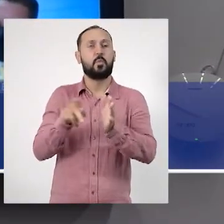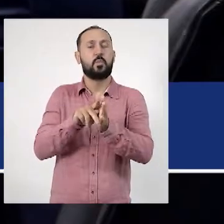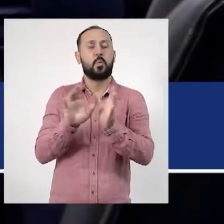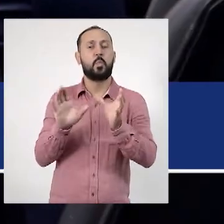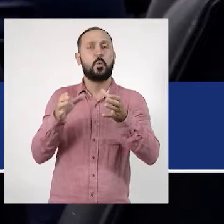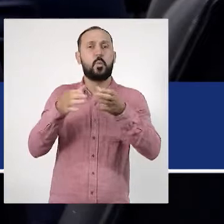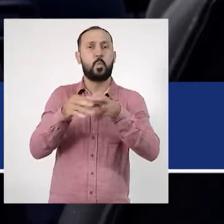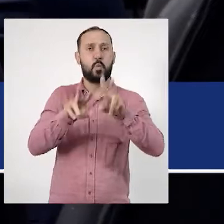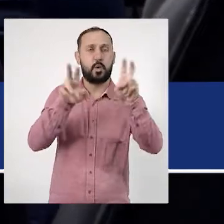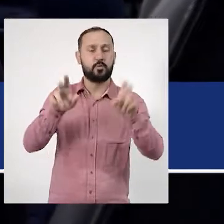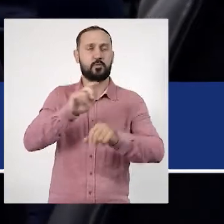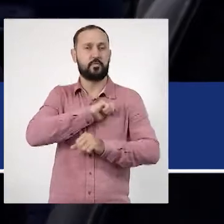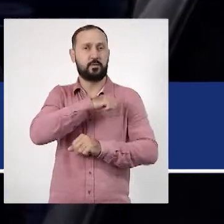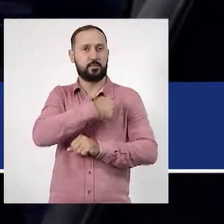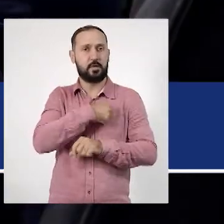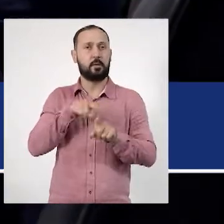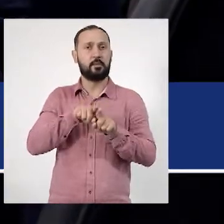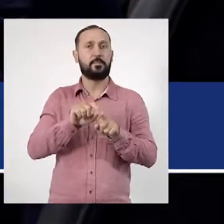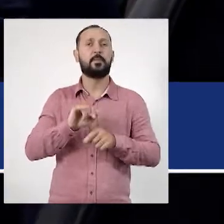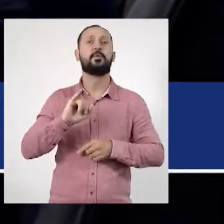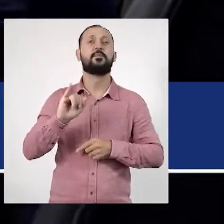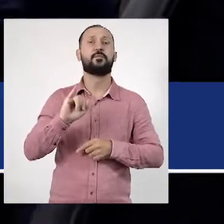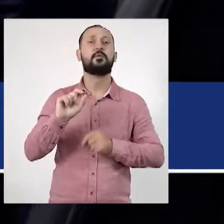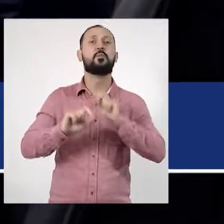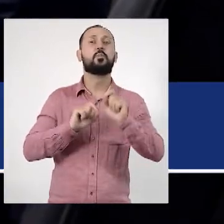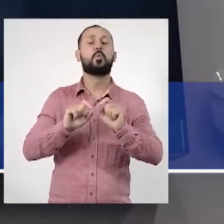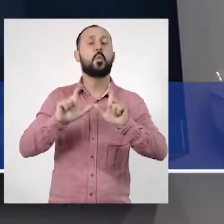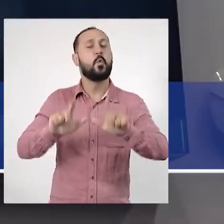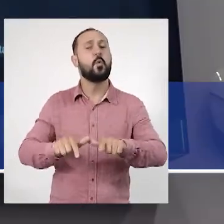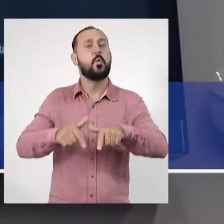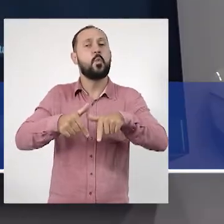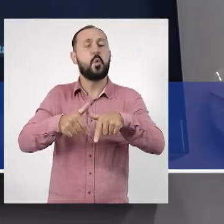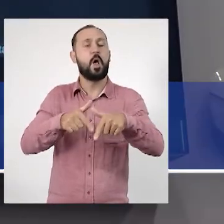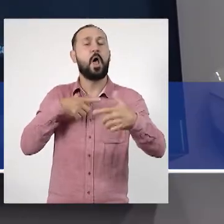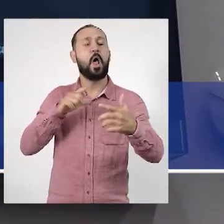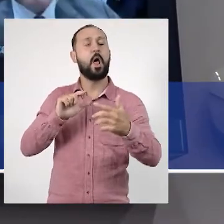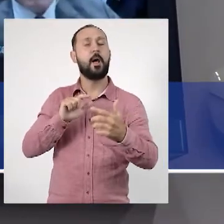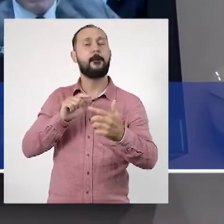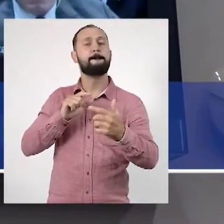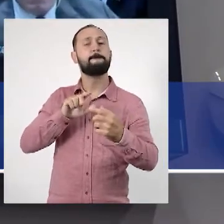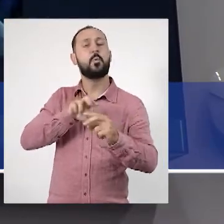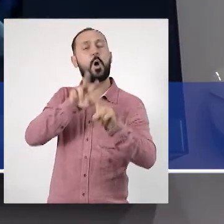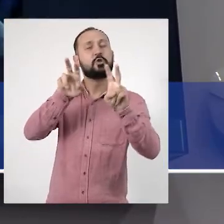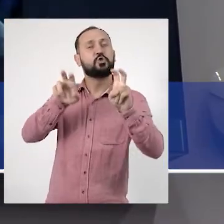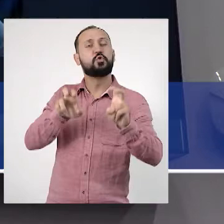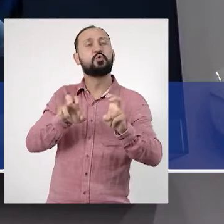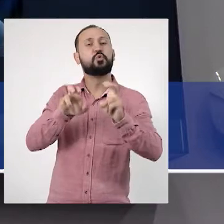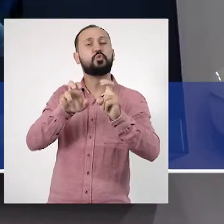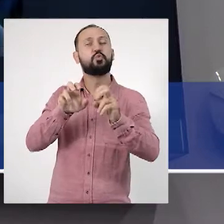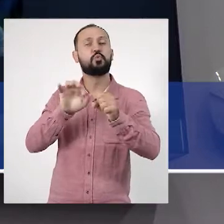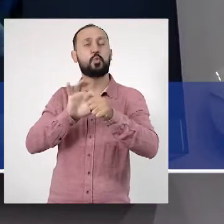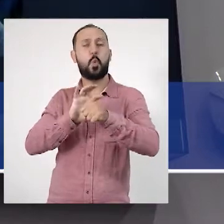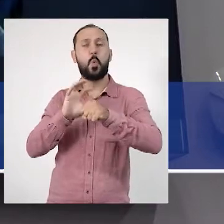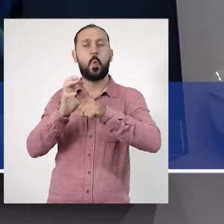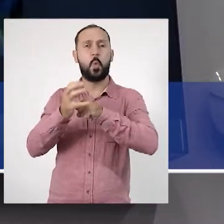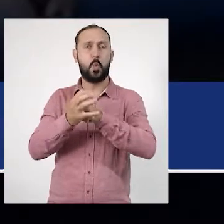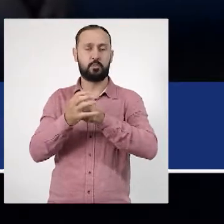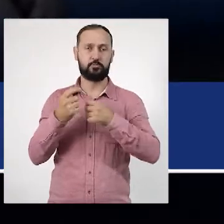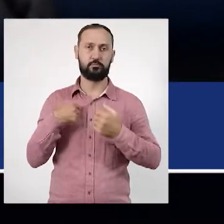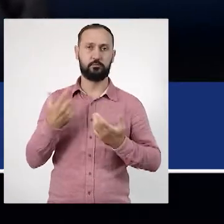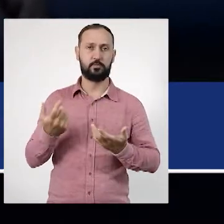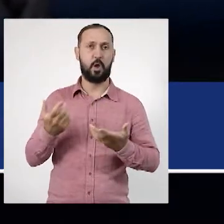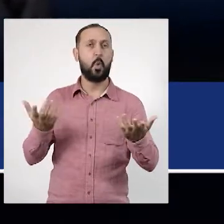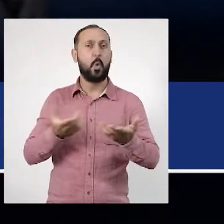situação fiscal e a execução orçamentária e financeira das medidas de enfrentamento à Covid-19 pelo Estado, o deputado